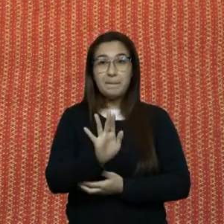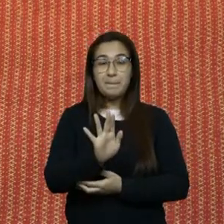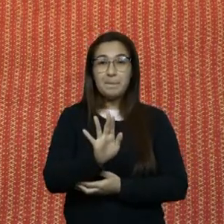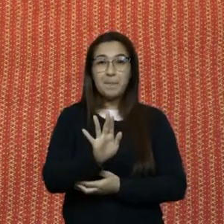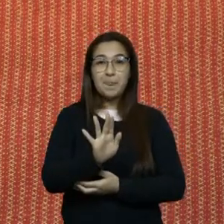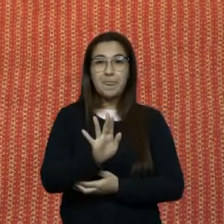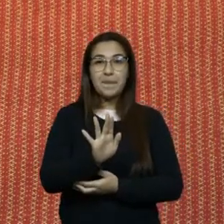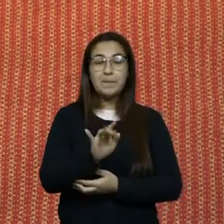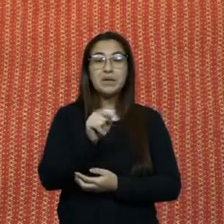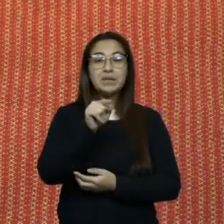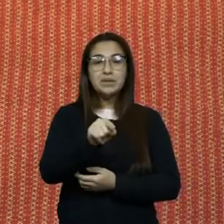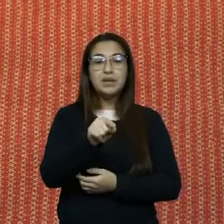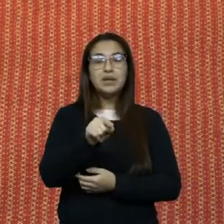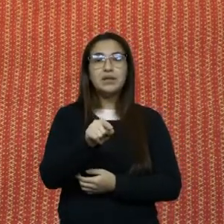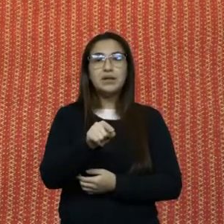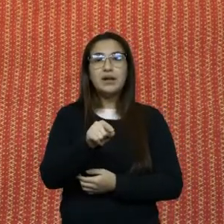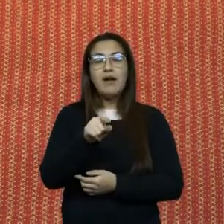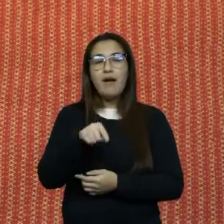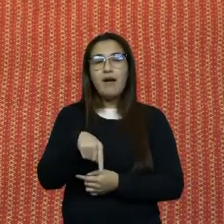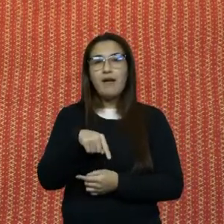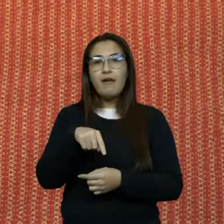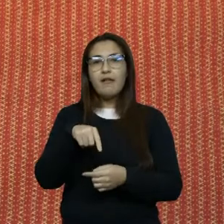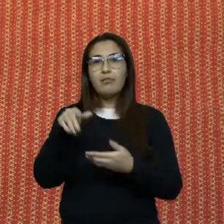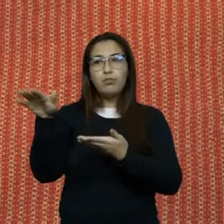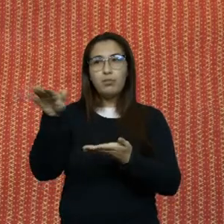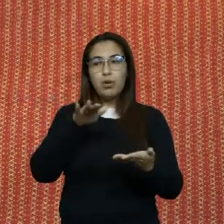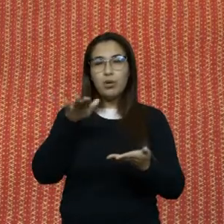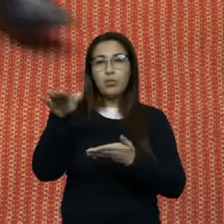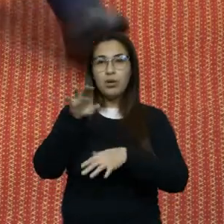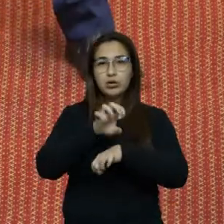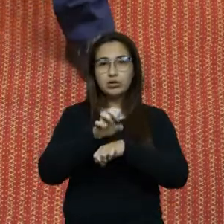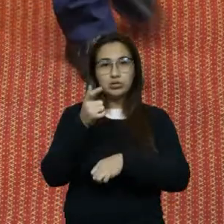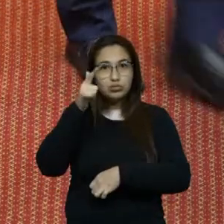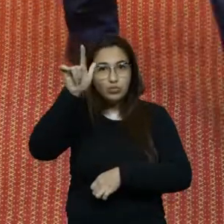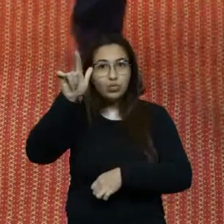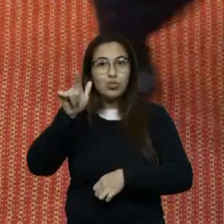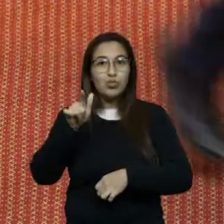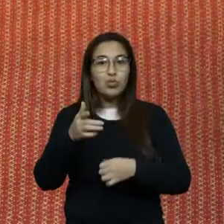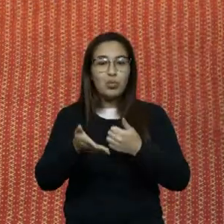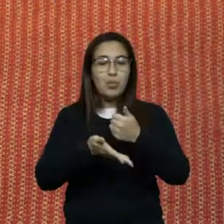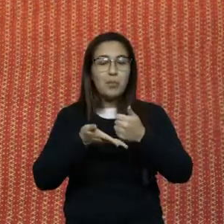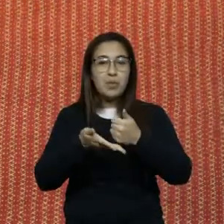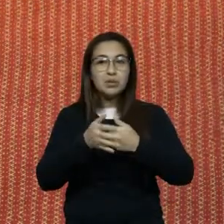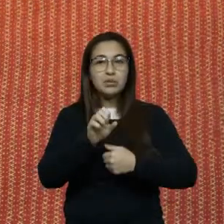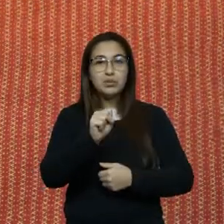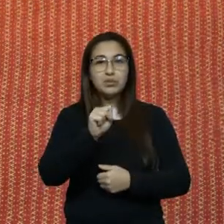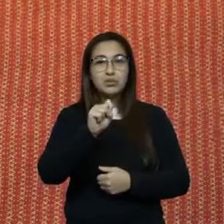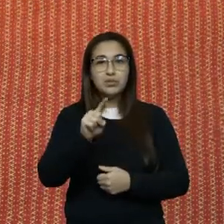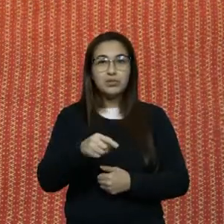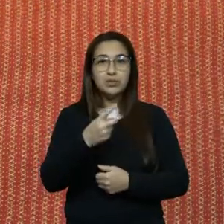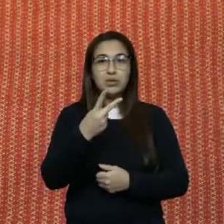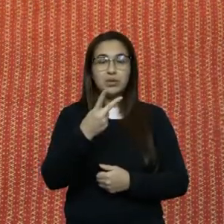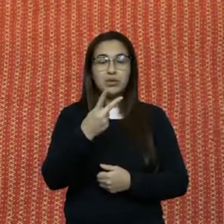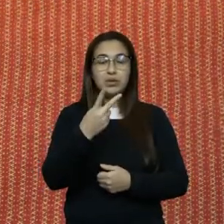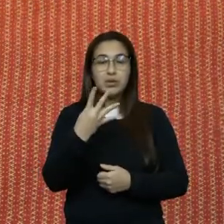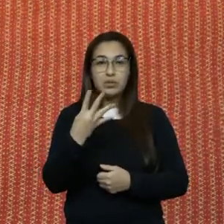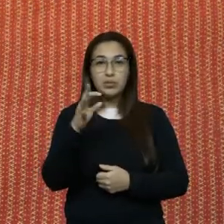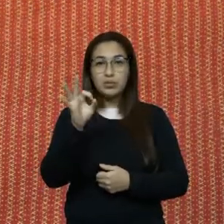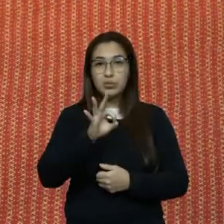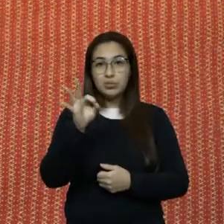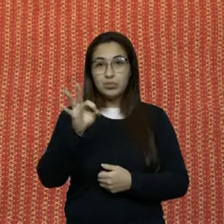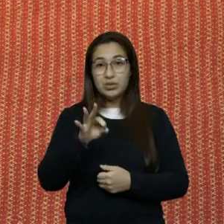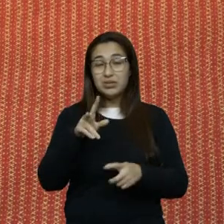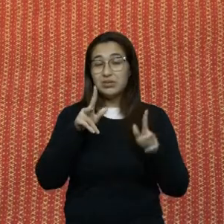produto é interestadual o imposto base é de 8,4 por cento o mesmo acontece